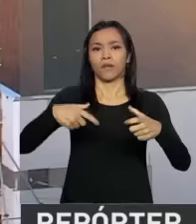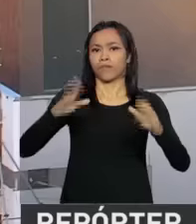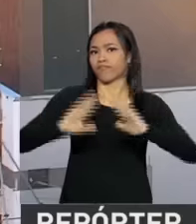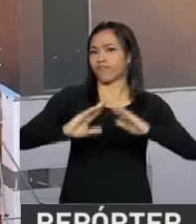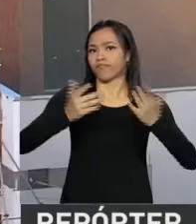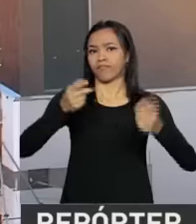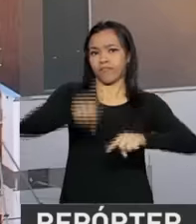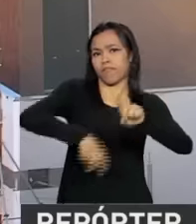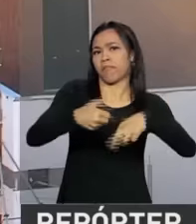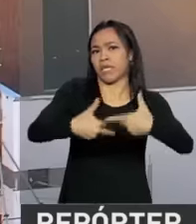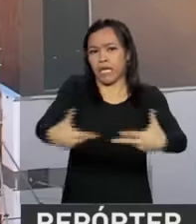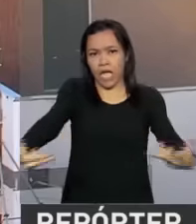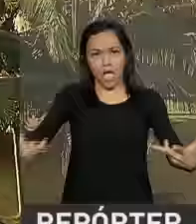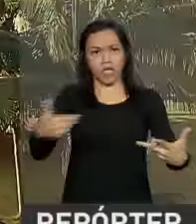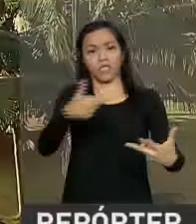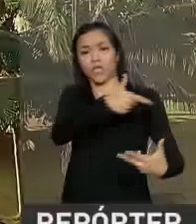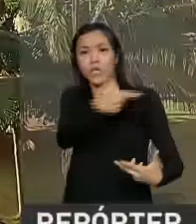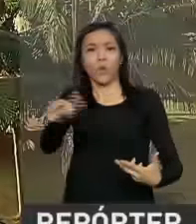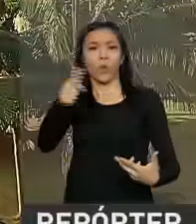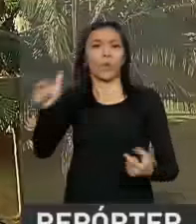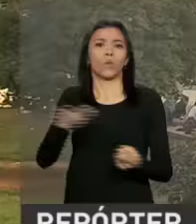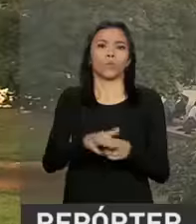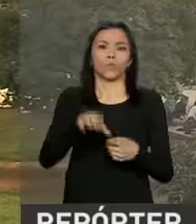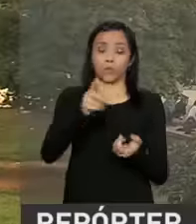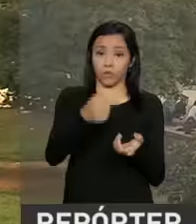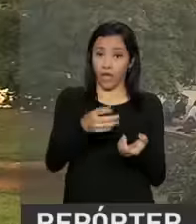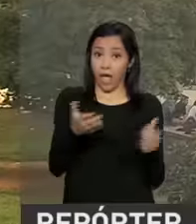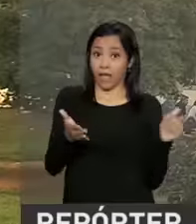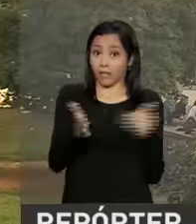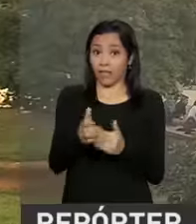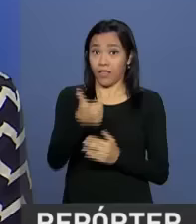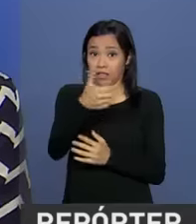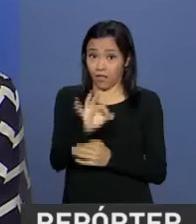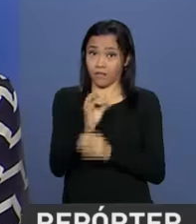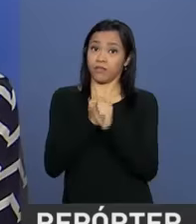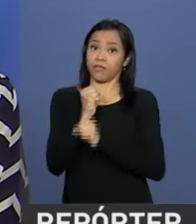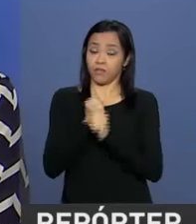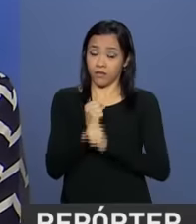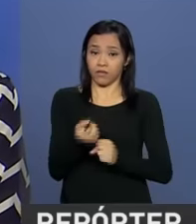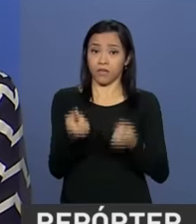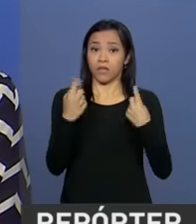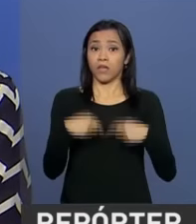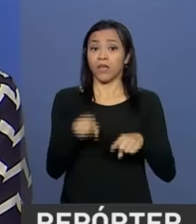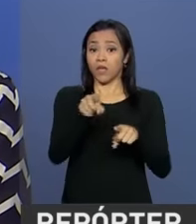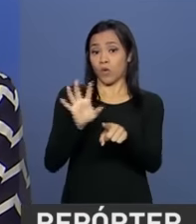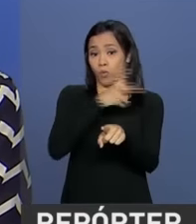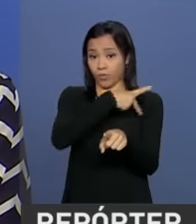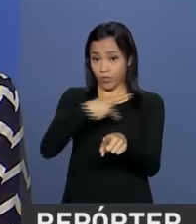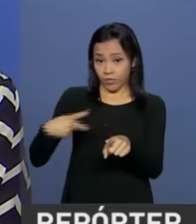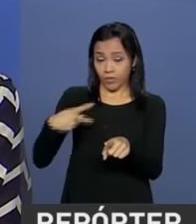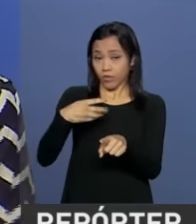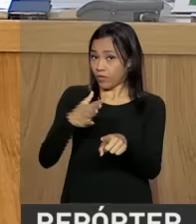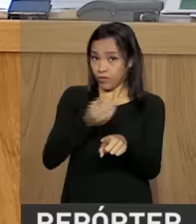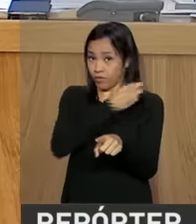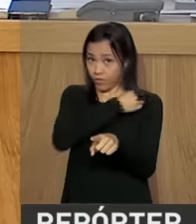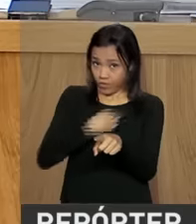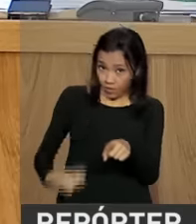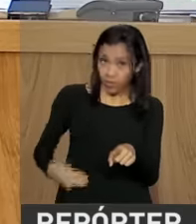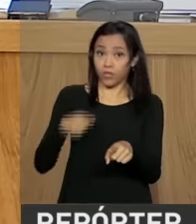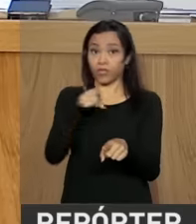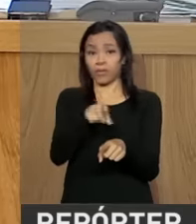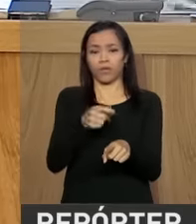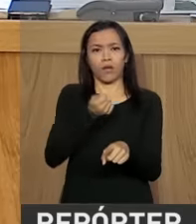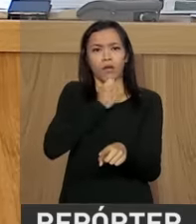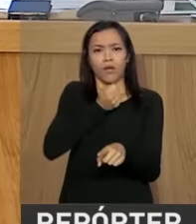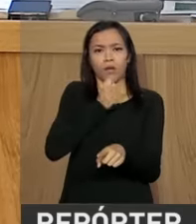equipamentos e direitos de propriedade intelectual pelo prazo de até 10 anos o ministro do planejamento garante que não haverá nenhum tipo de